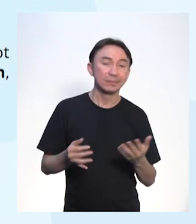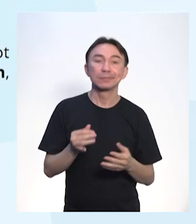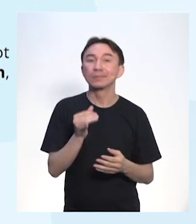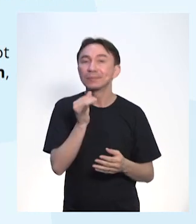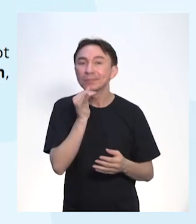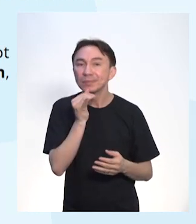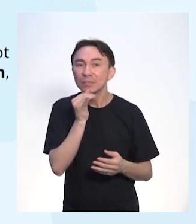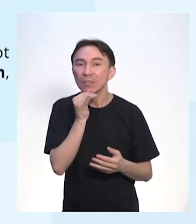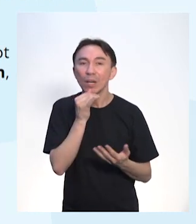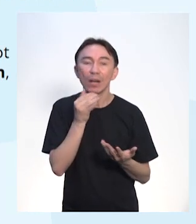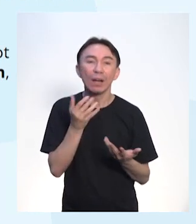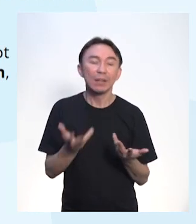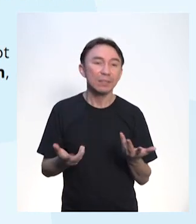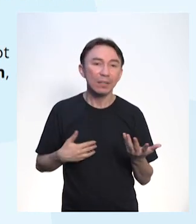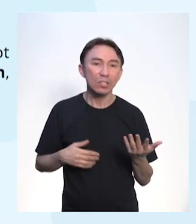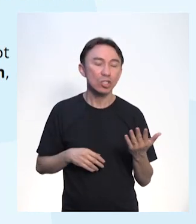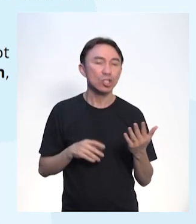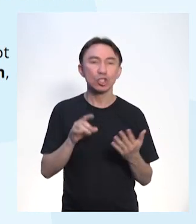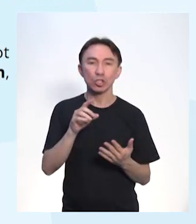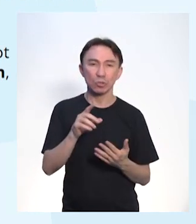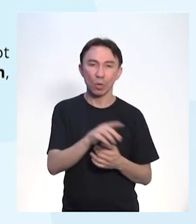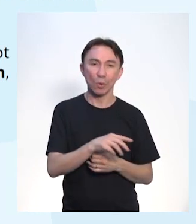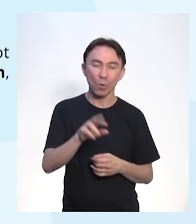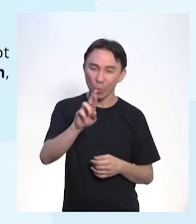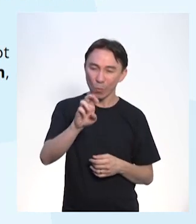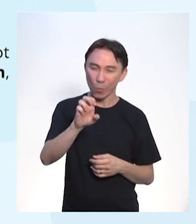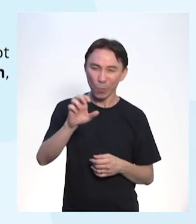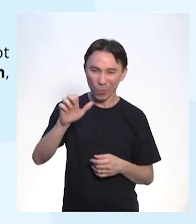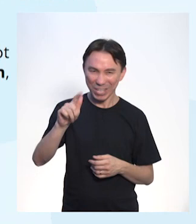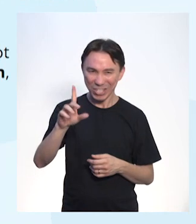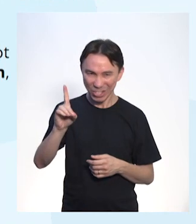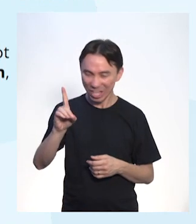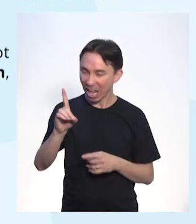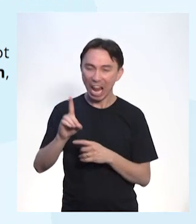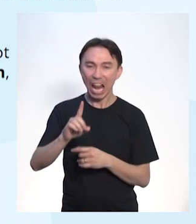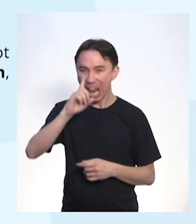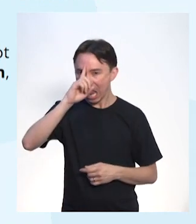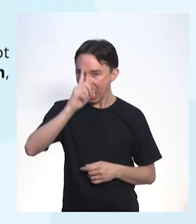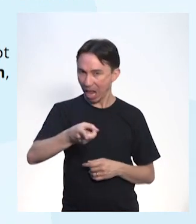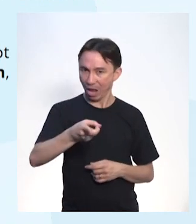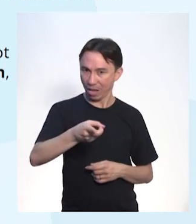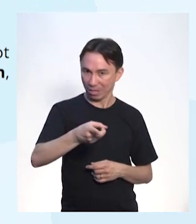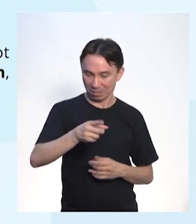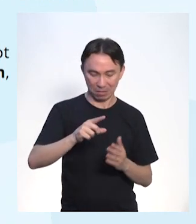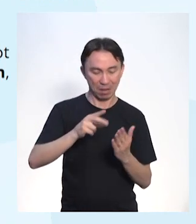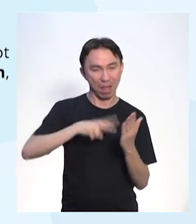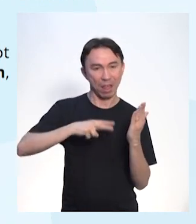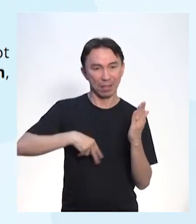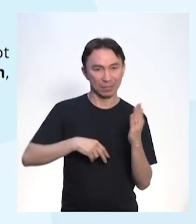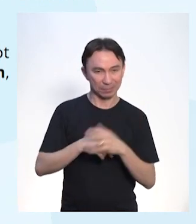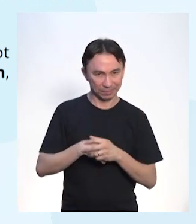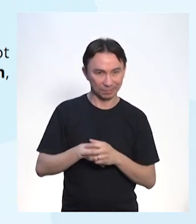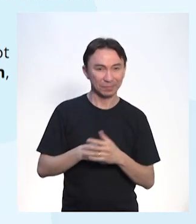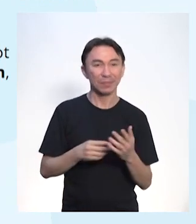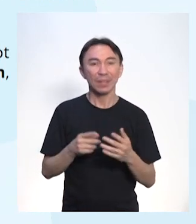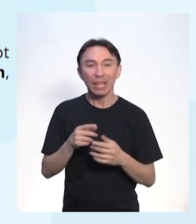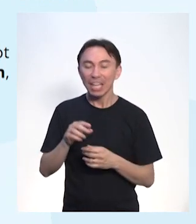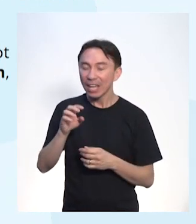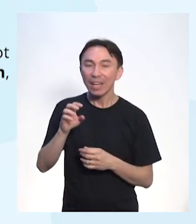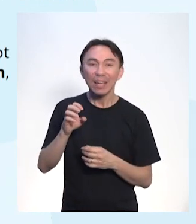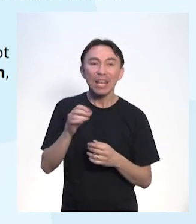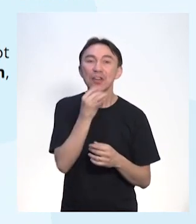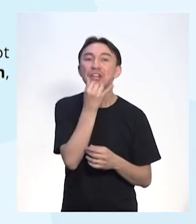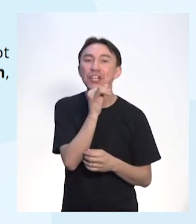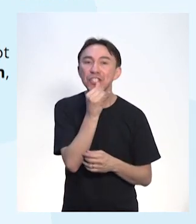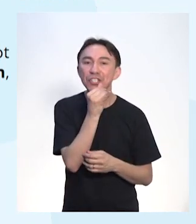só read, eu estou falando leia, estou mandando você ler. Então não é o caso. Energia solar, solar energy. A qualidade vem sempre antes